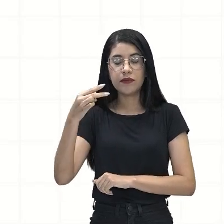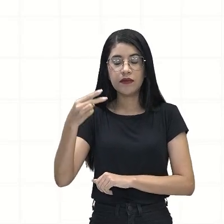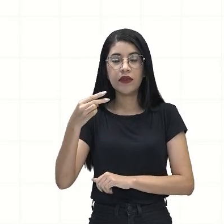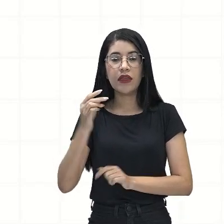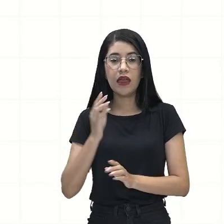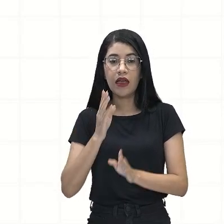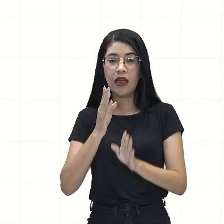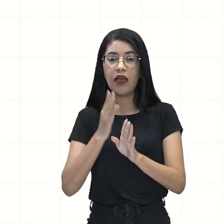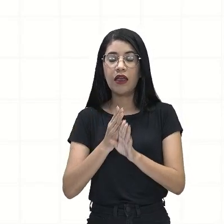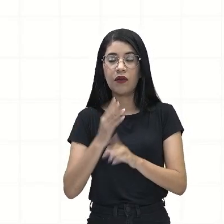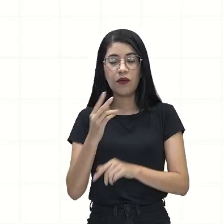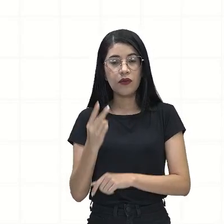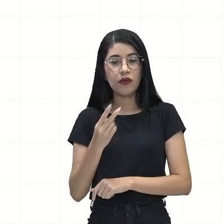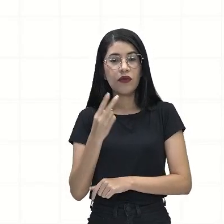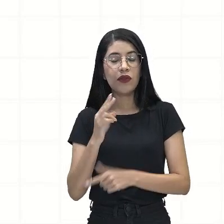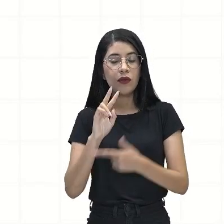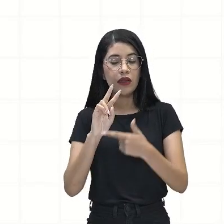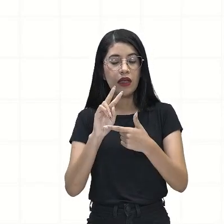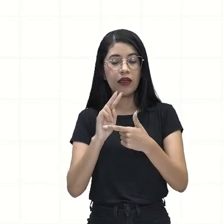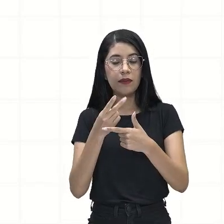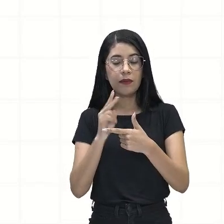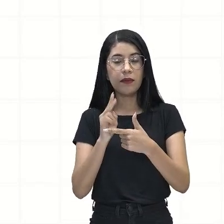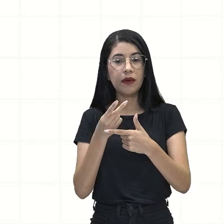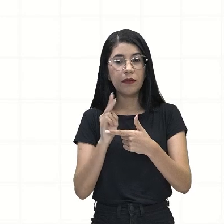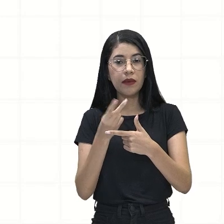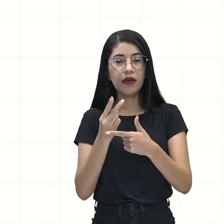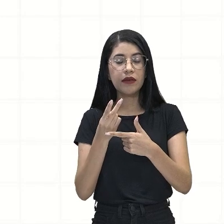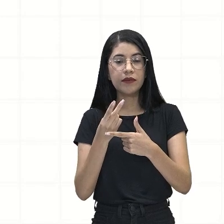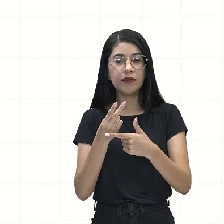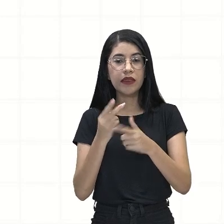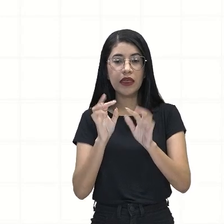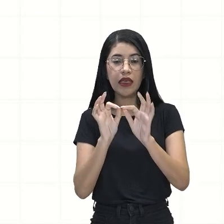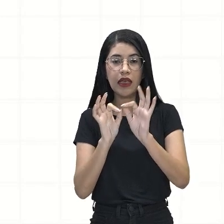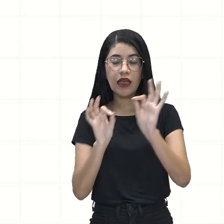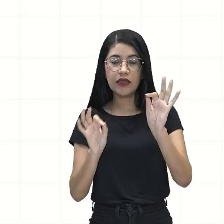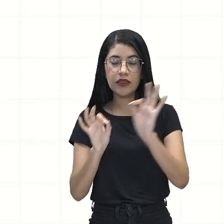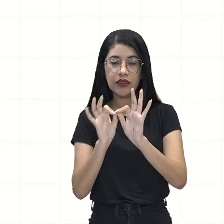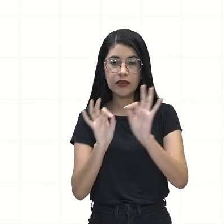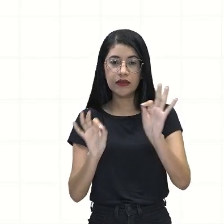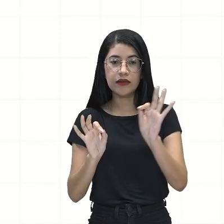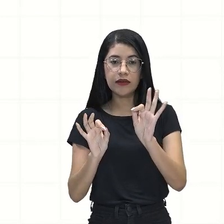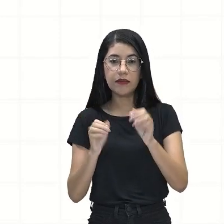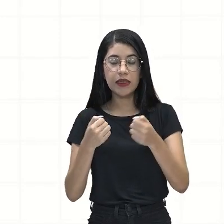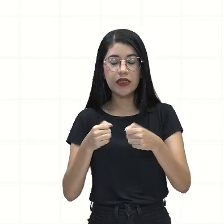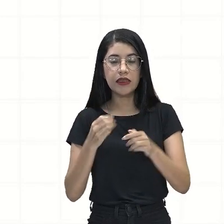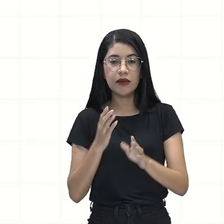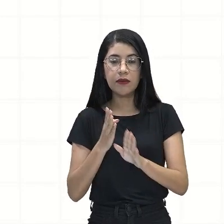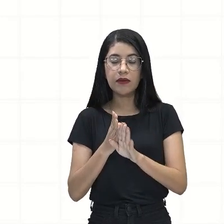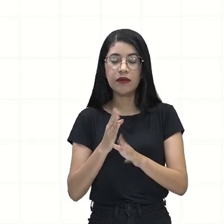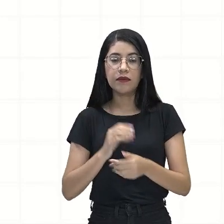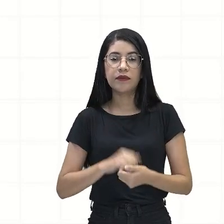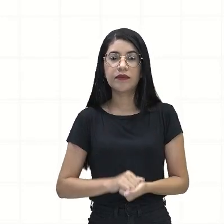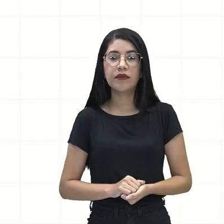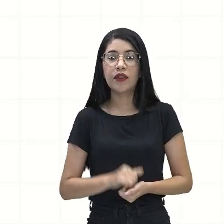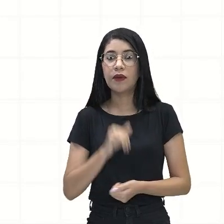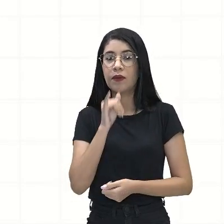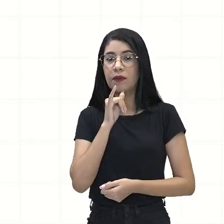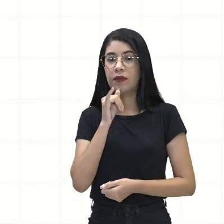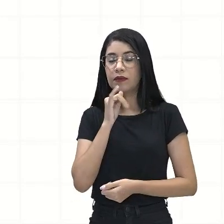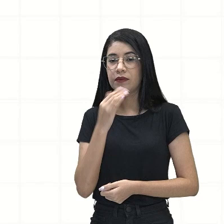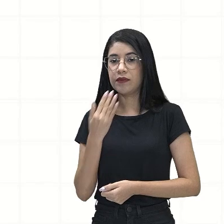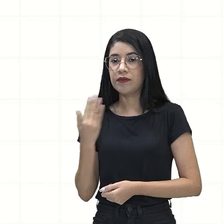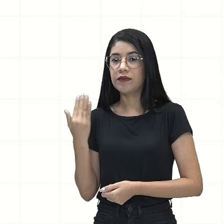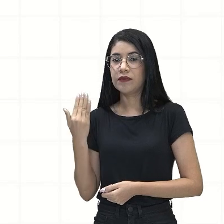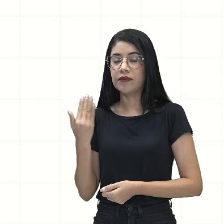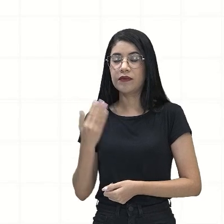achar aí a hipotenusa, que no caso é a própria distância, certo? Então vamos ver isso em exemplo para você